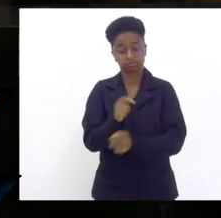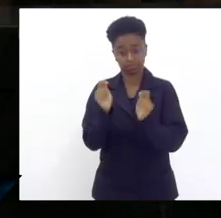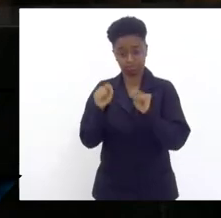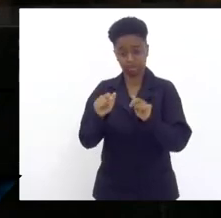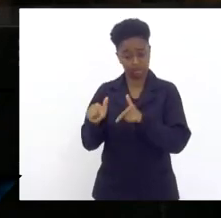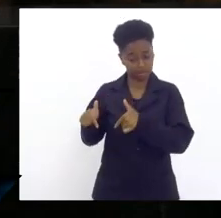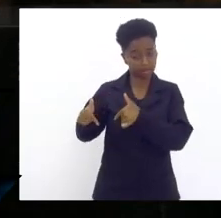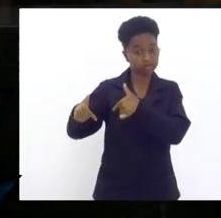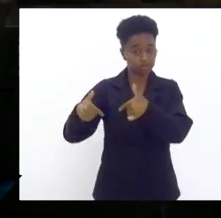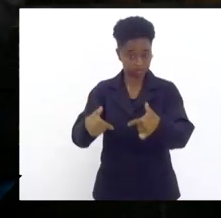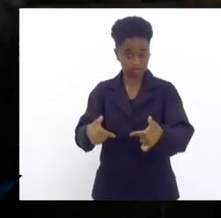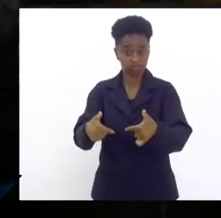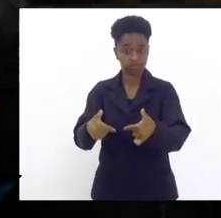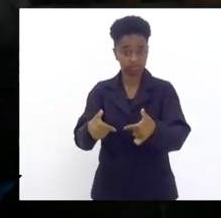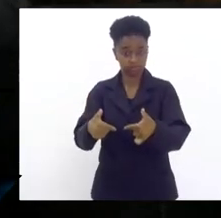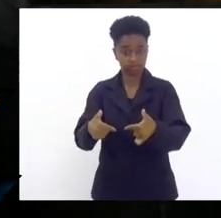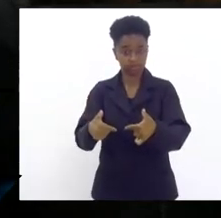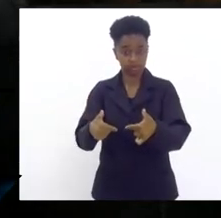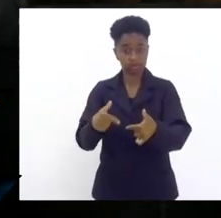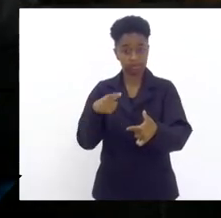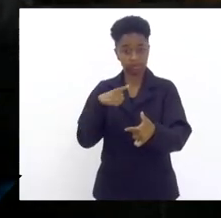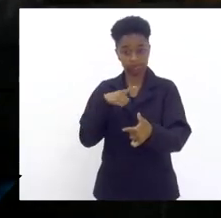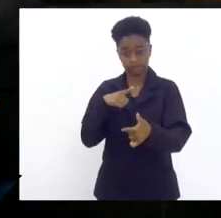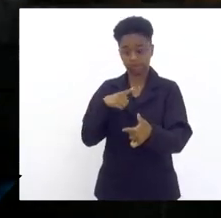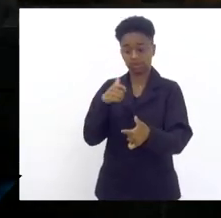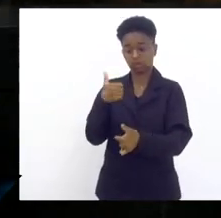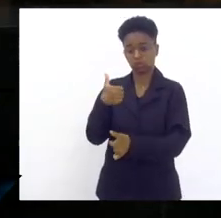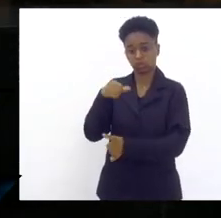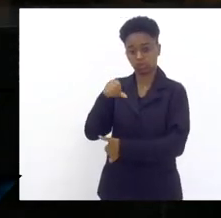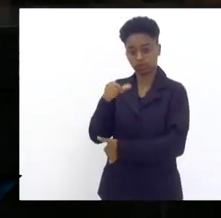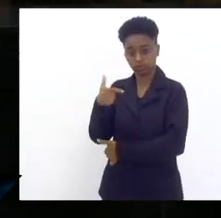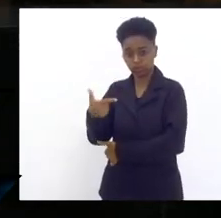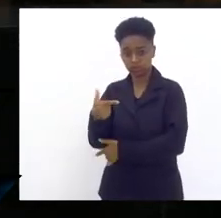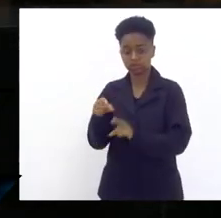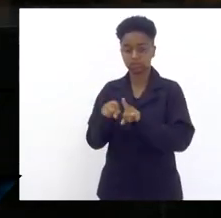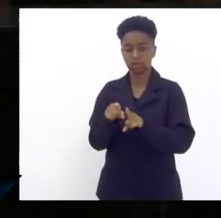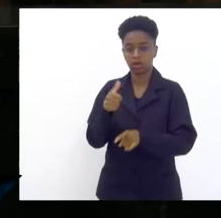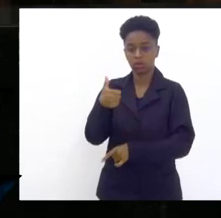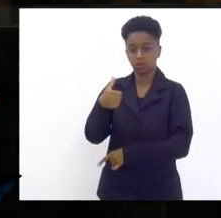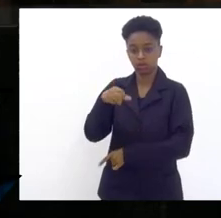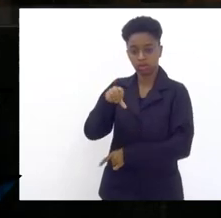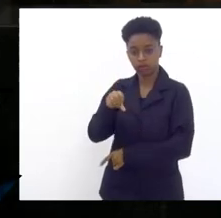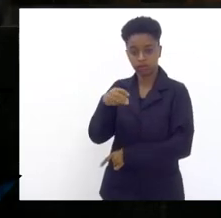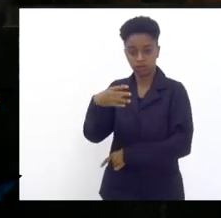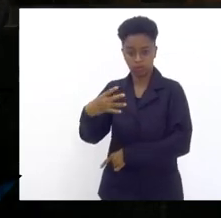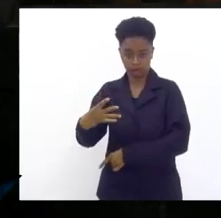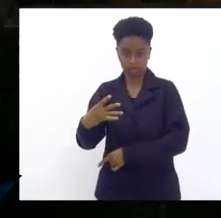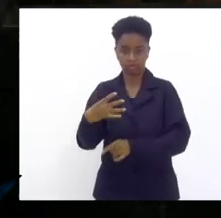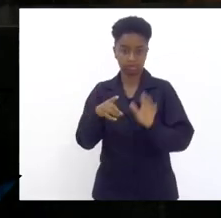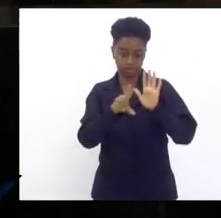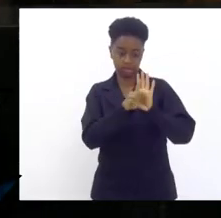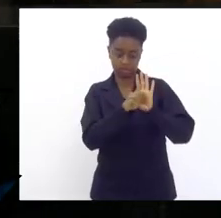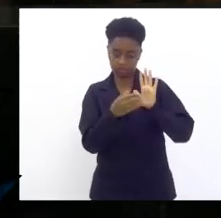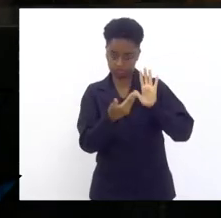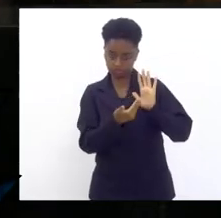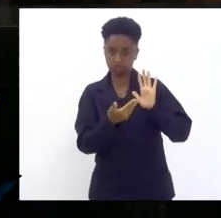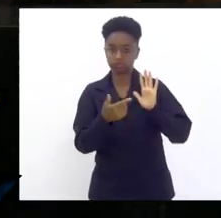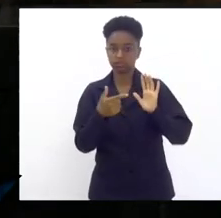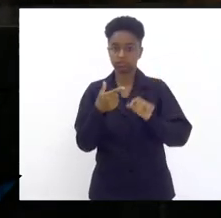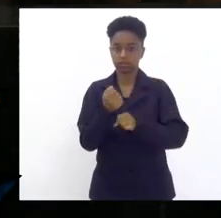malfadadas leis 192194 de 22 leis federais